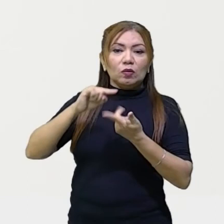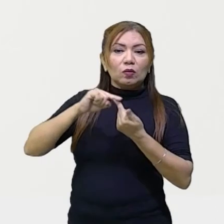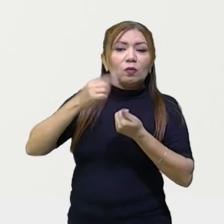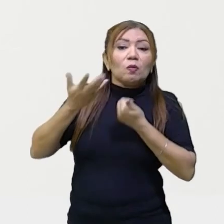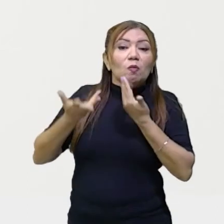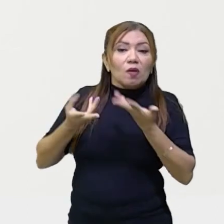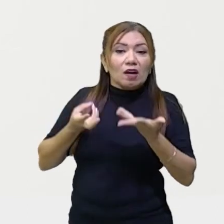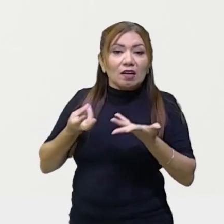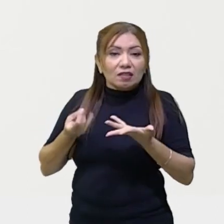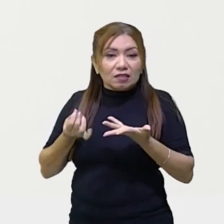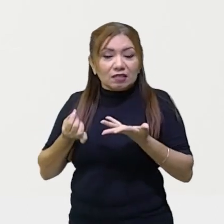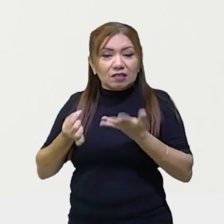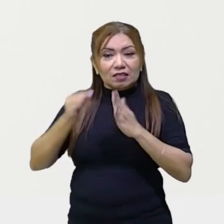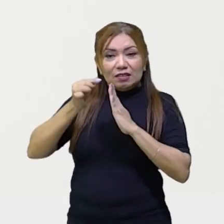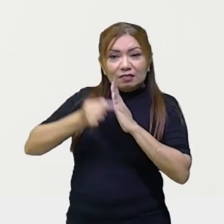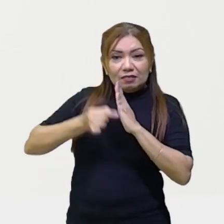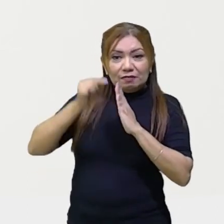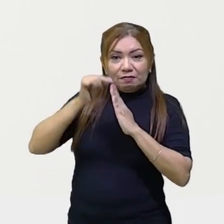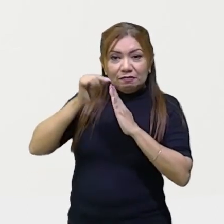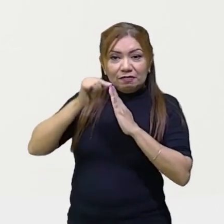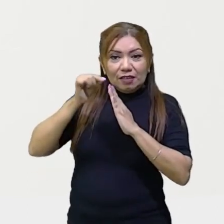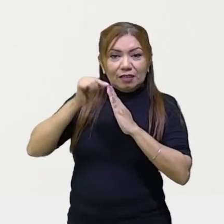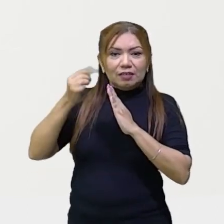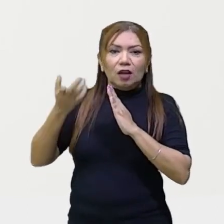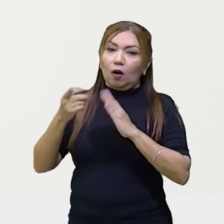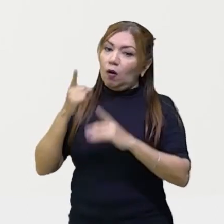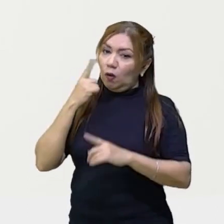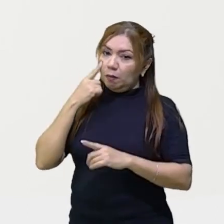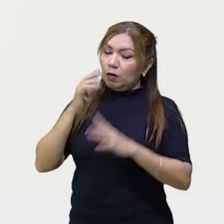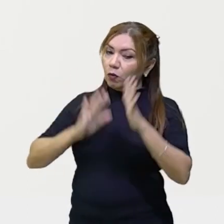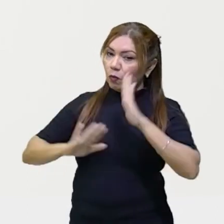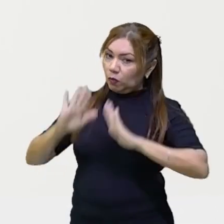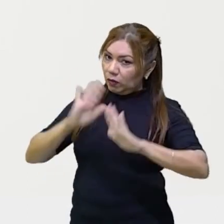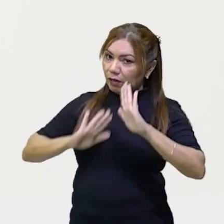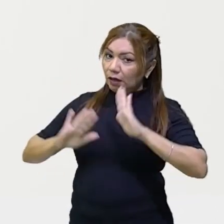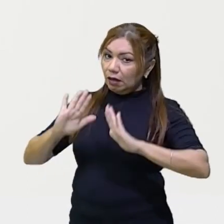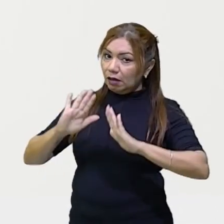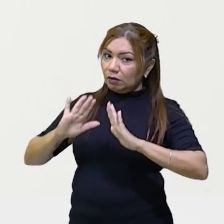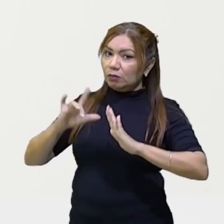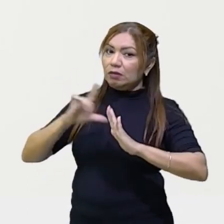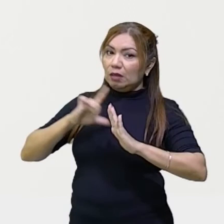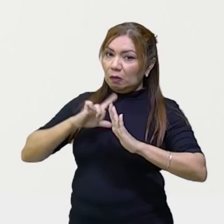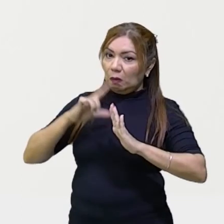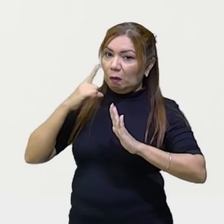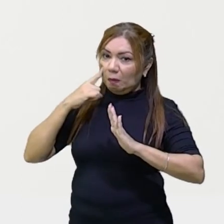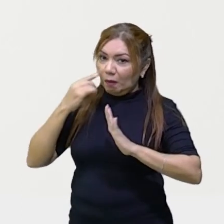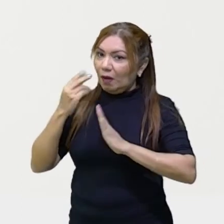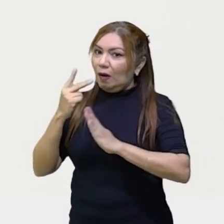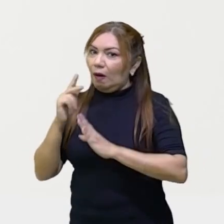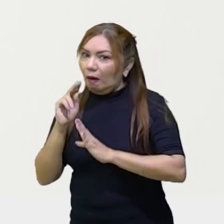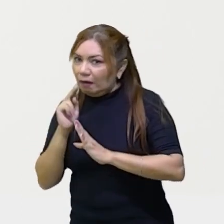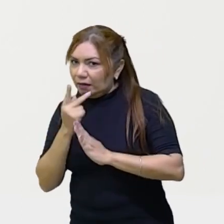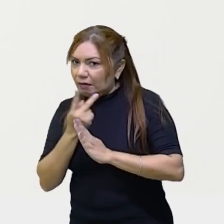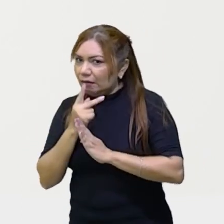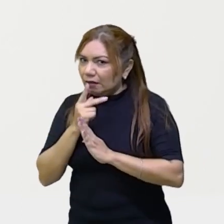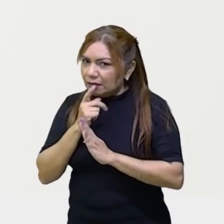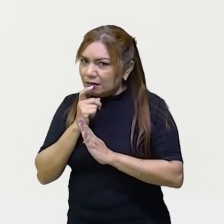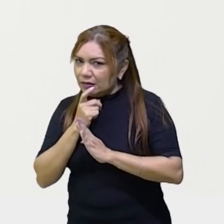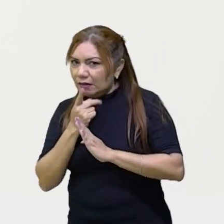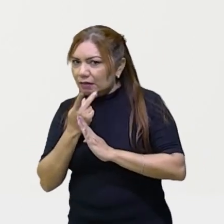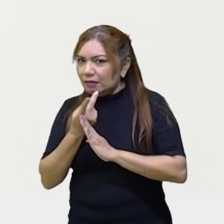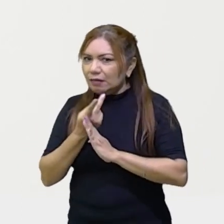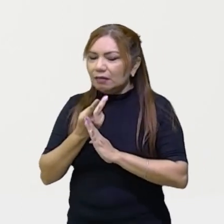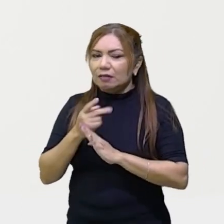diversas a mas cuidado com as pegadinhas em De Repente É é um prisma que tem aí a mesma